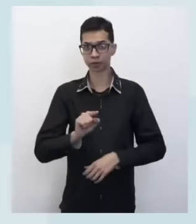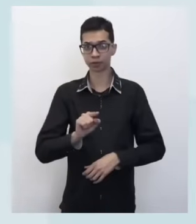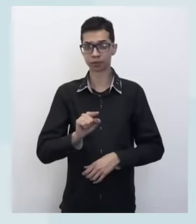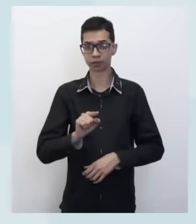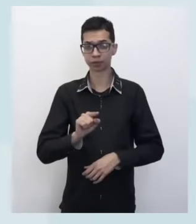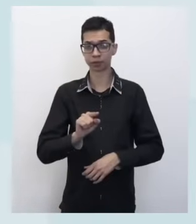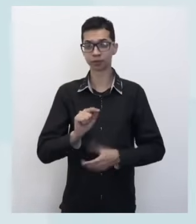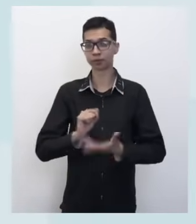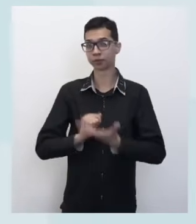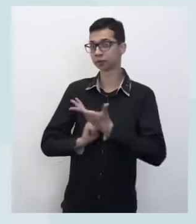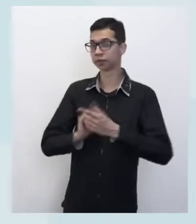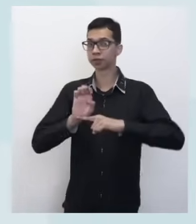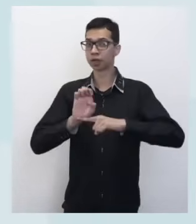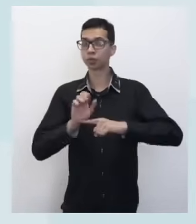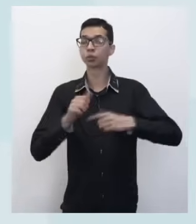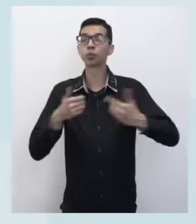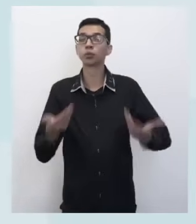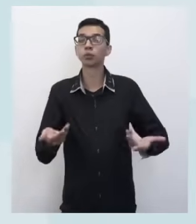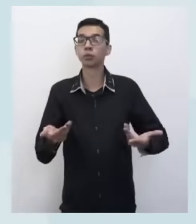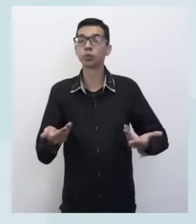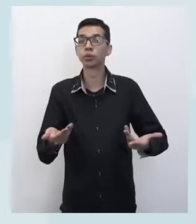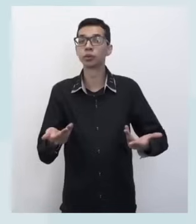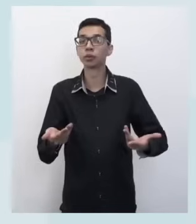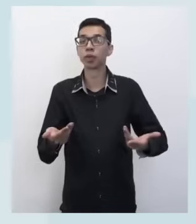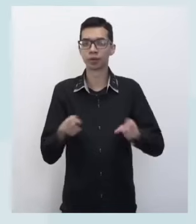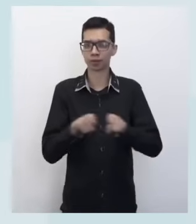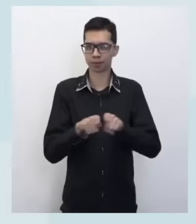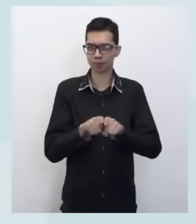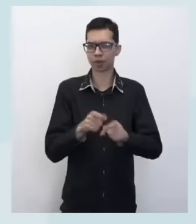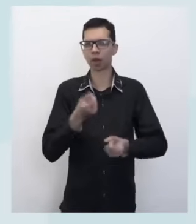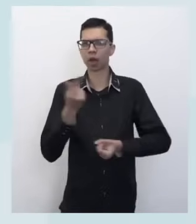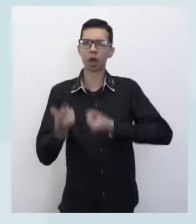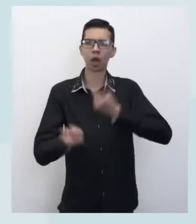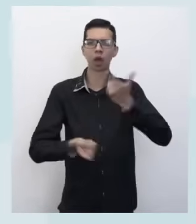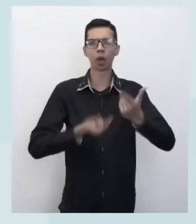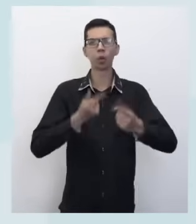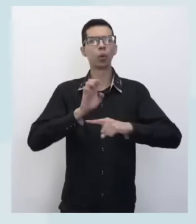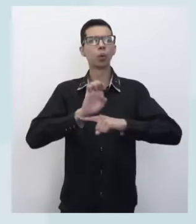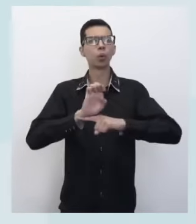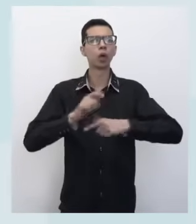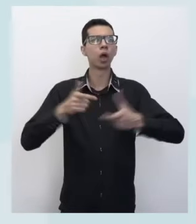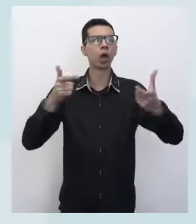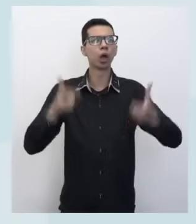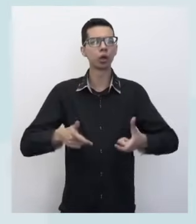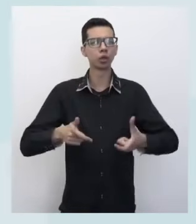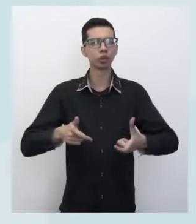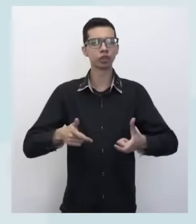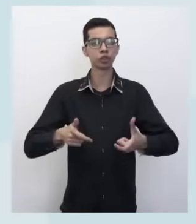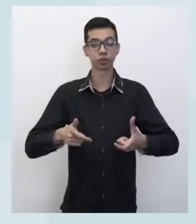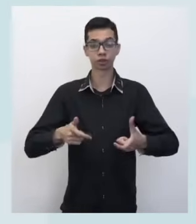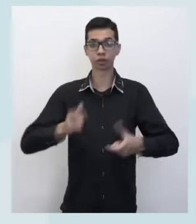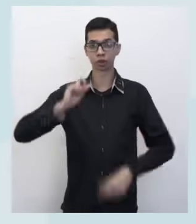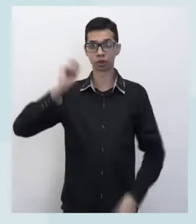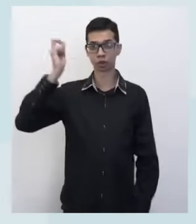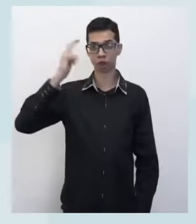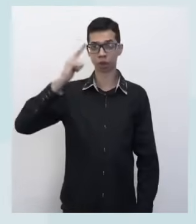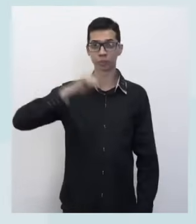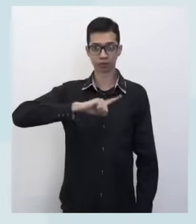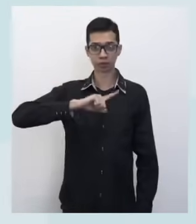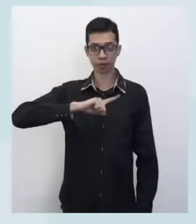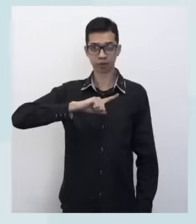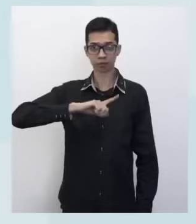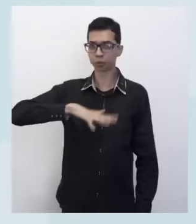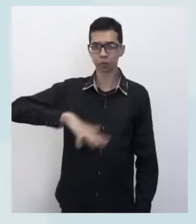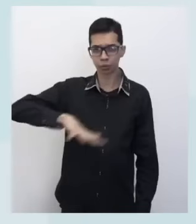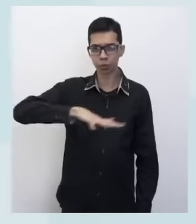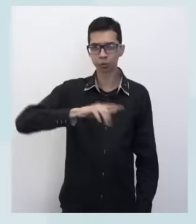nessa parte, algum estado aí? E tem algum estado, né, desta região que tem previsão de sol em todo o seu